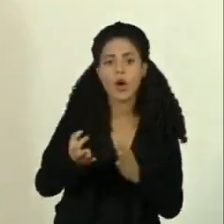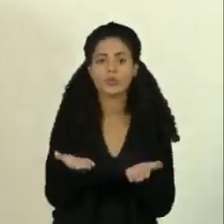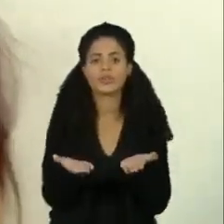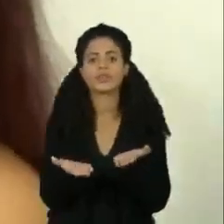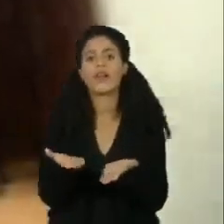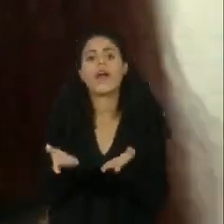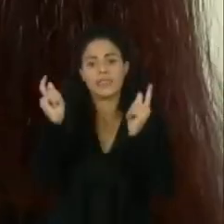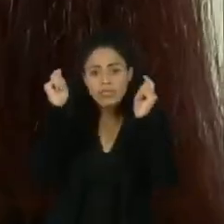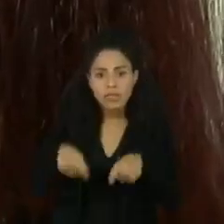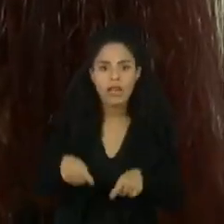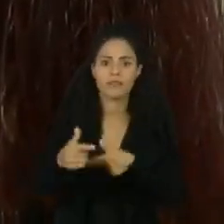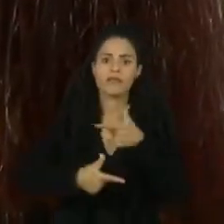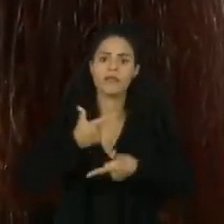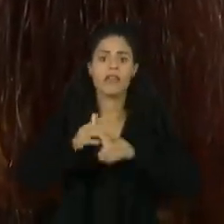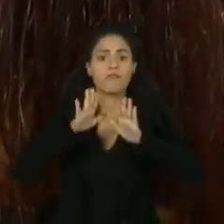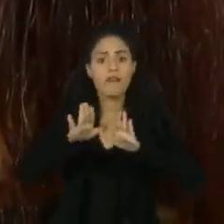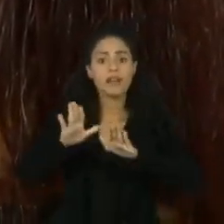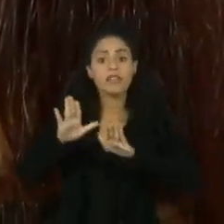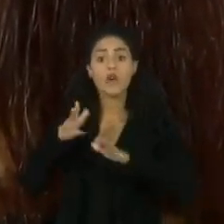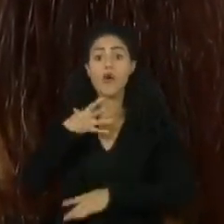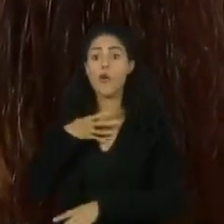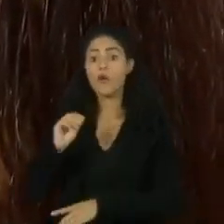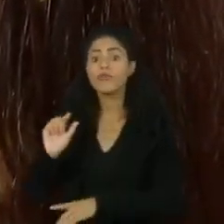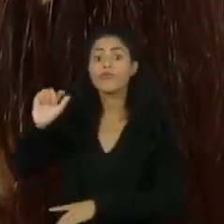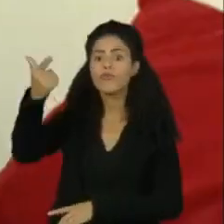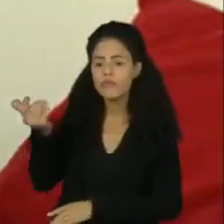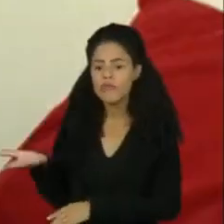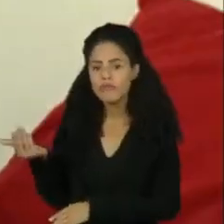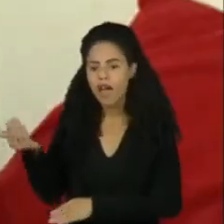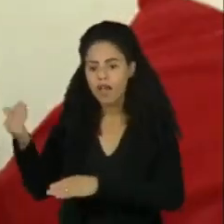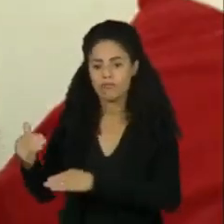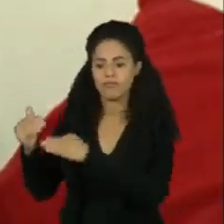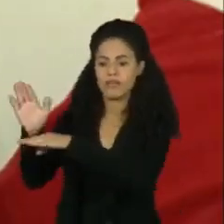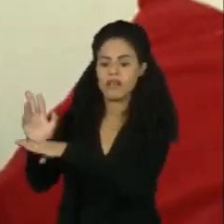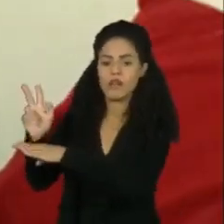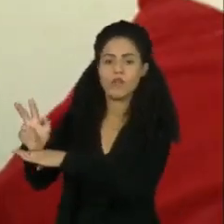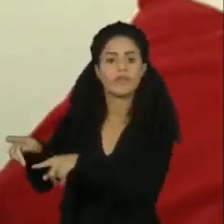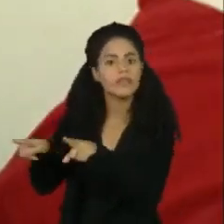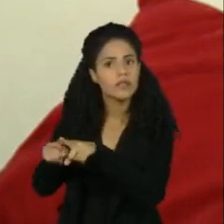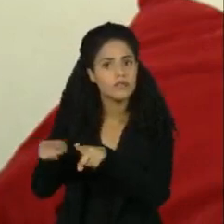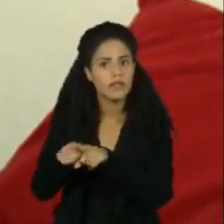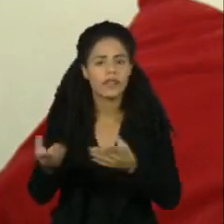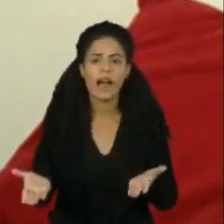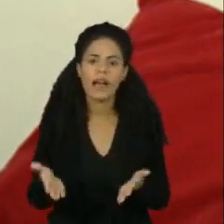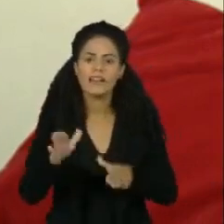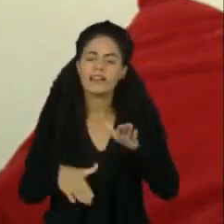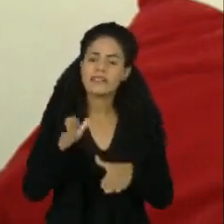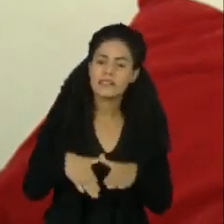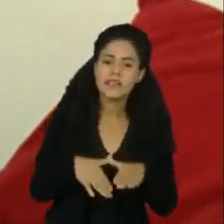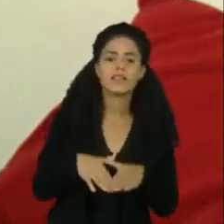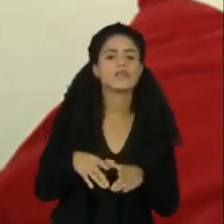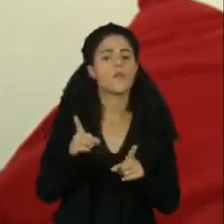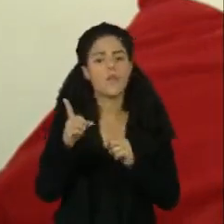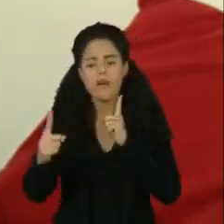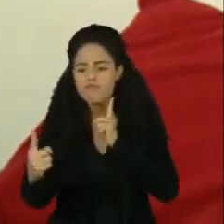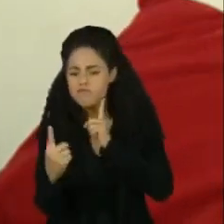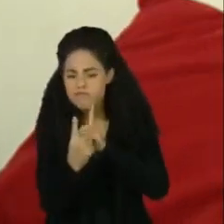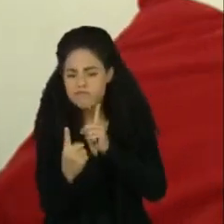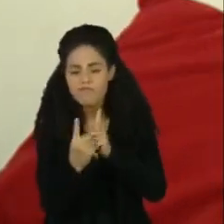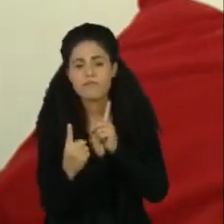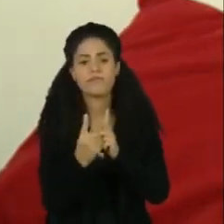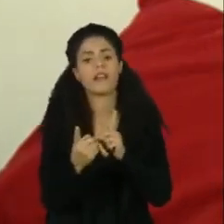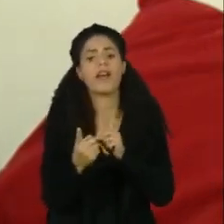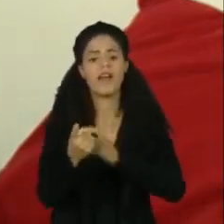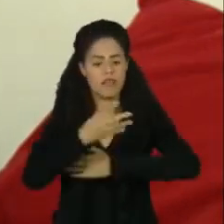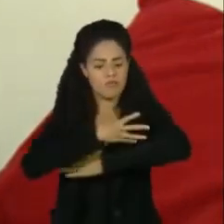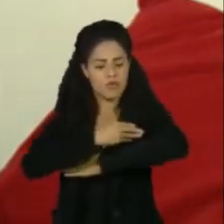com outro filho, mais velho. Mas no início foi bem difícil. Tentava marcar o cliente um pouquinho mais tarde para mim poder amamentar ele antes